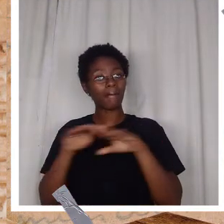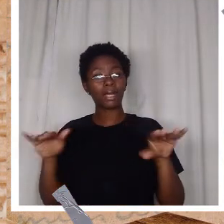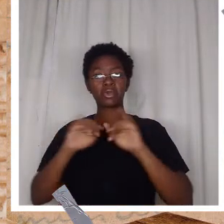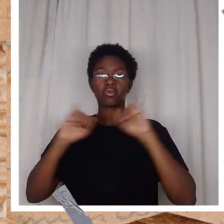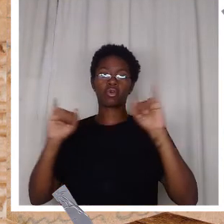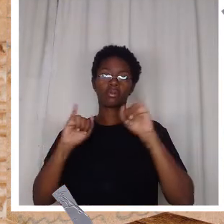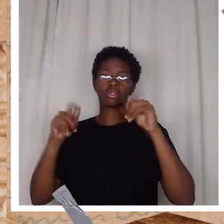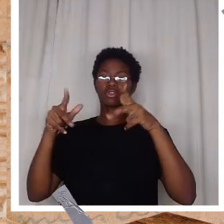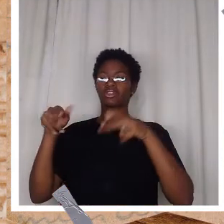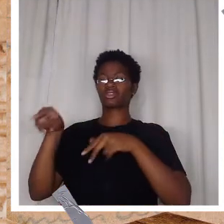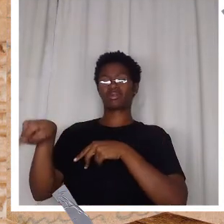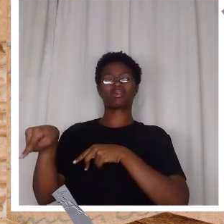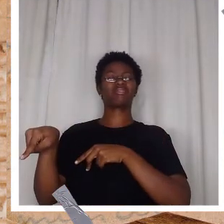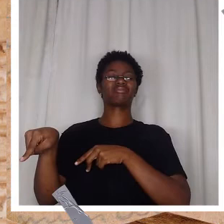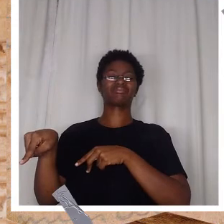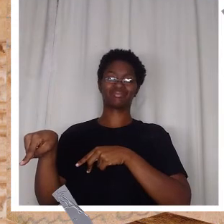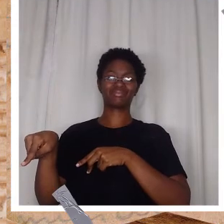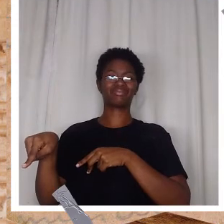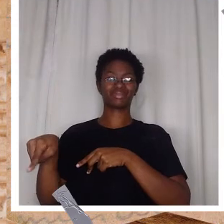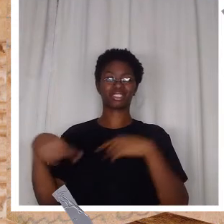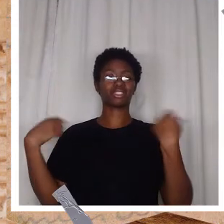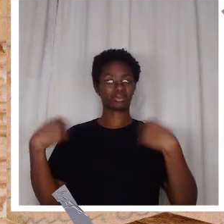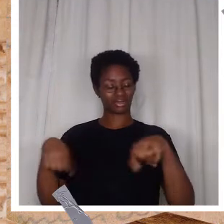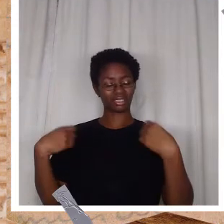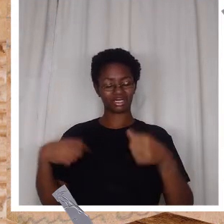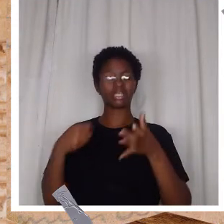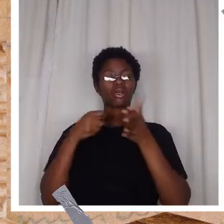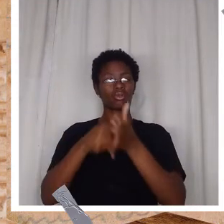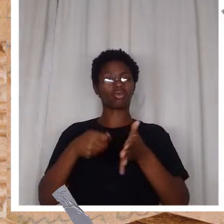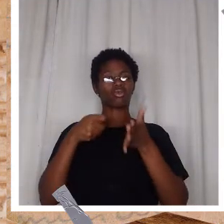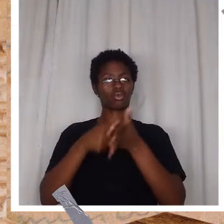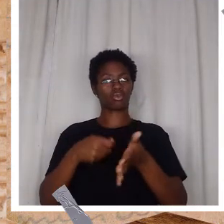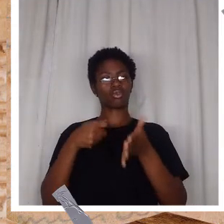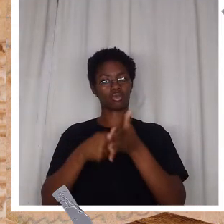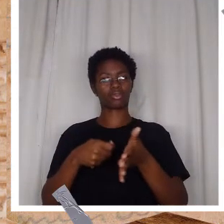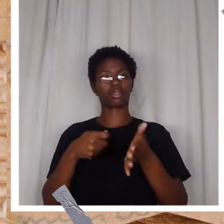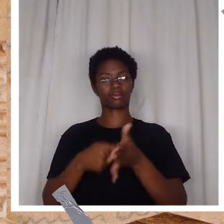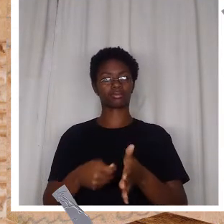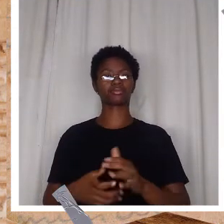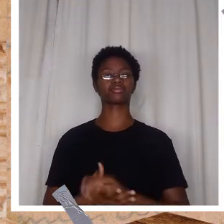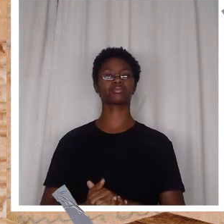nossa voz, né, da nossa presença aí nesse